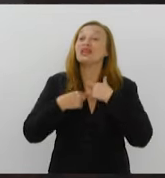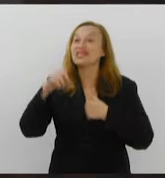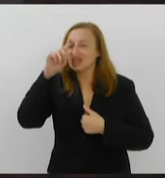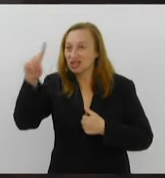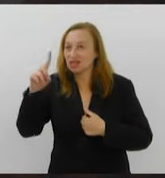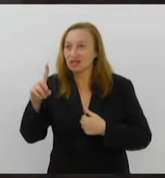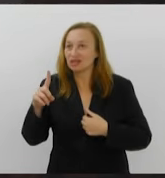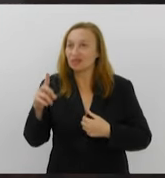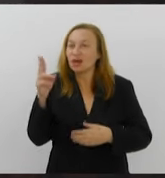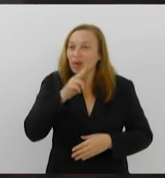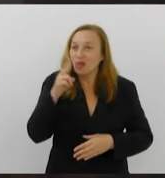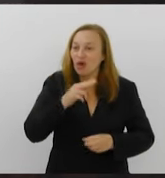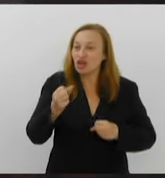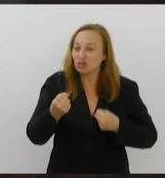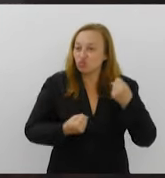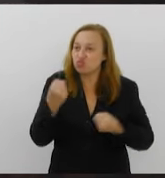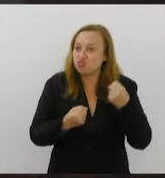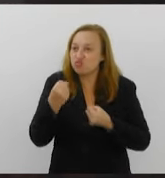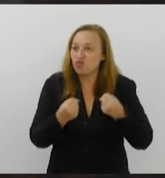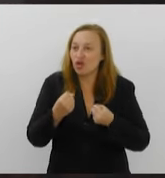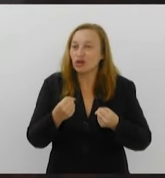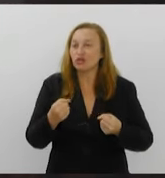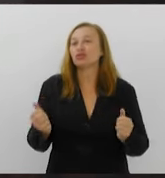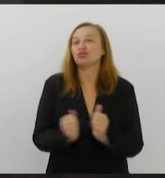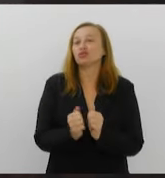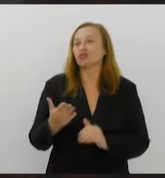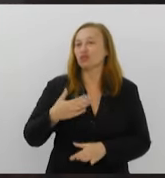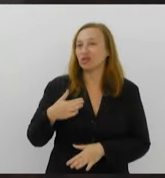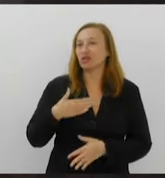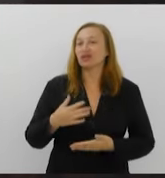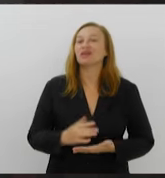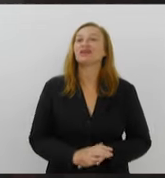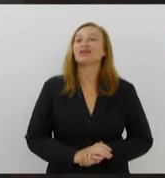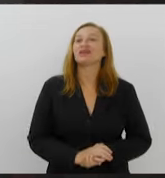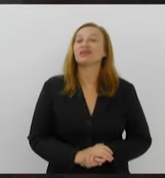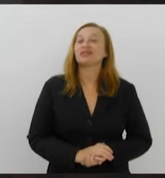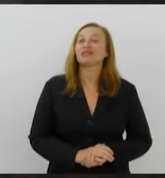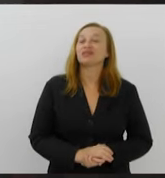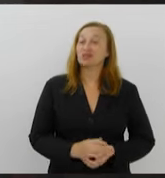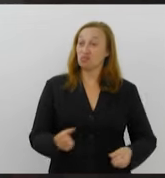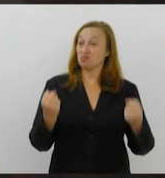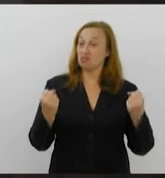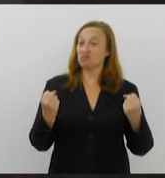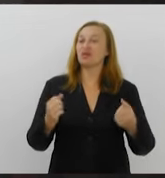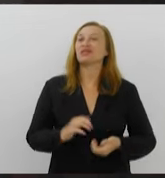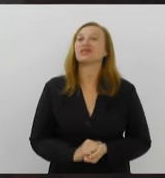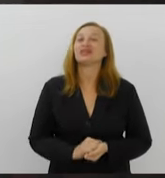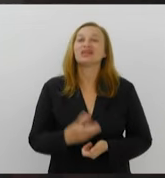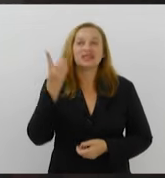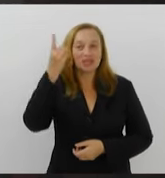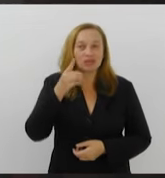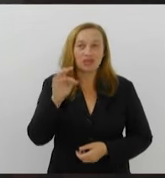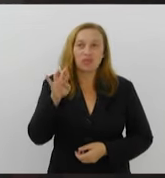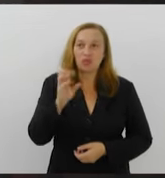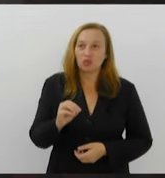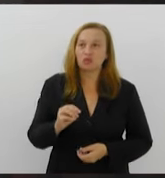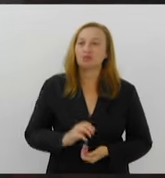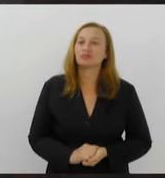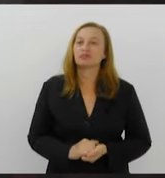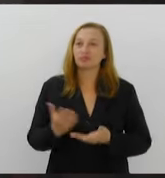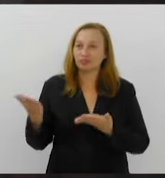colocar ele para correr comigo, quando ele voltar e se restabelecer, vai começar a correr, para virar atleta. Deputado Bruno Buareto, por